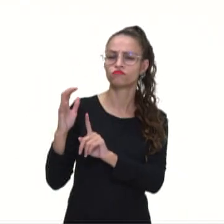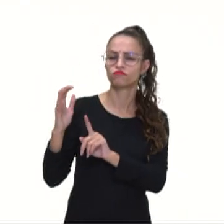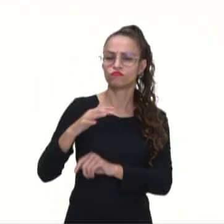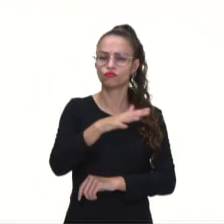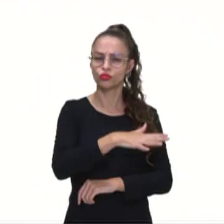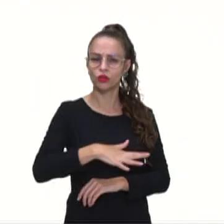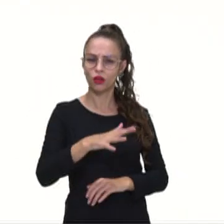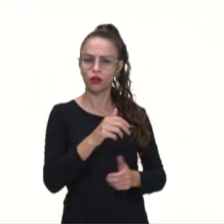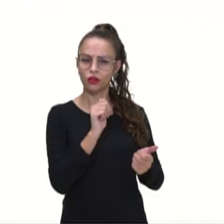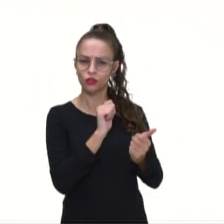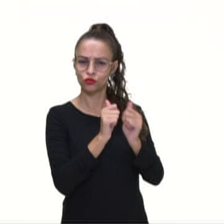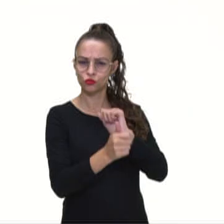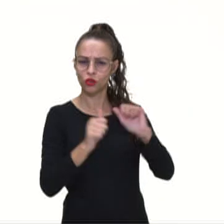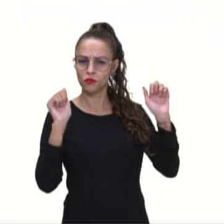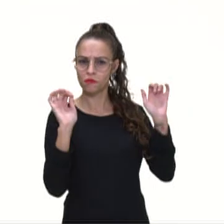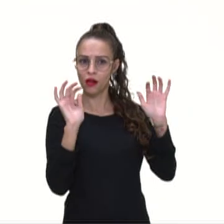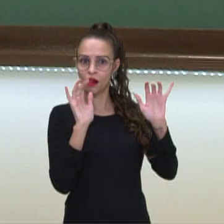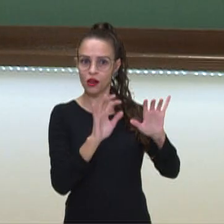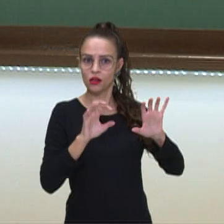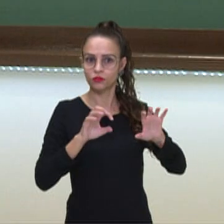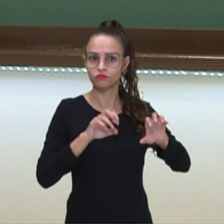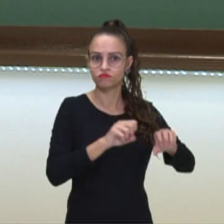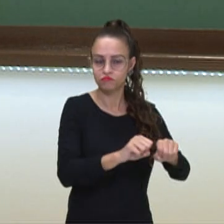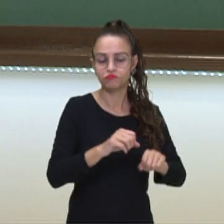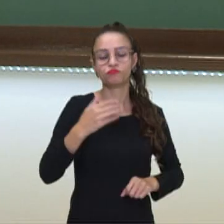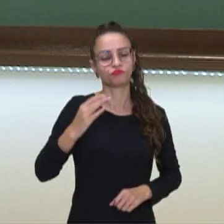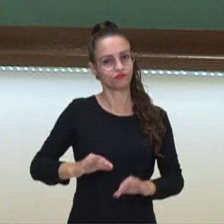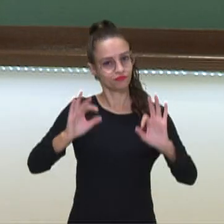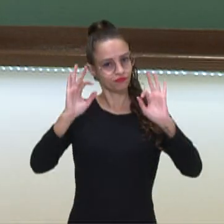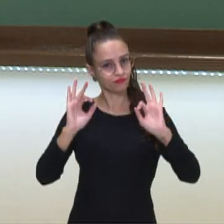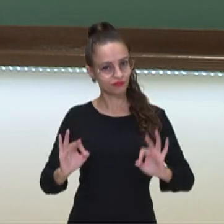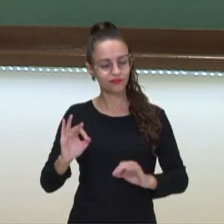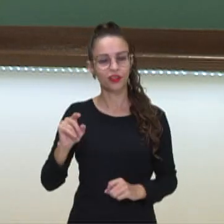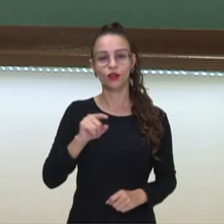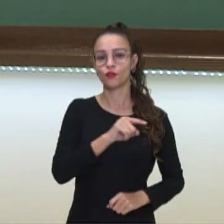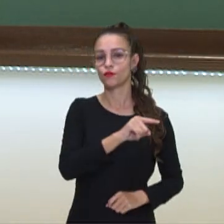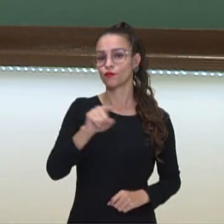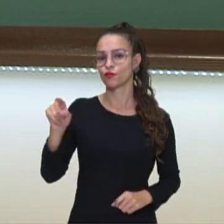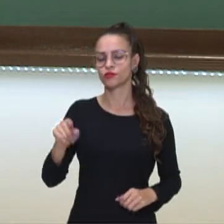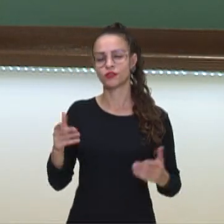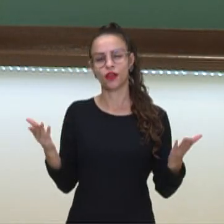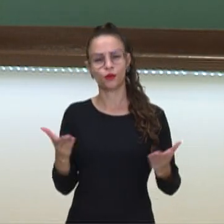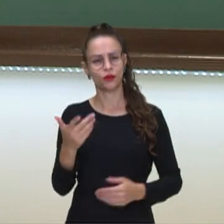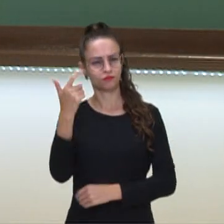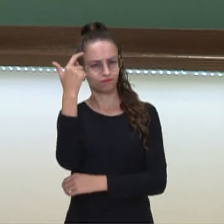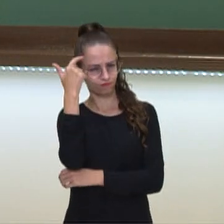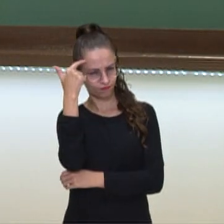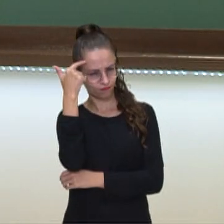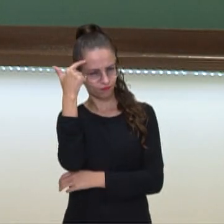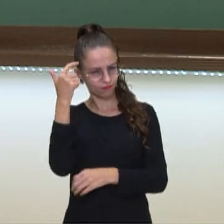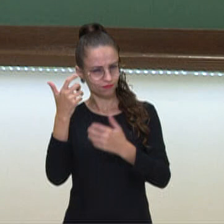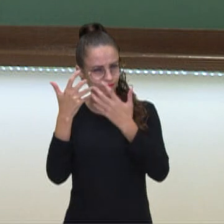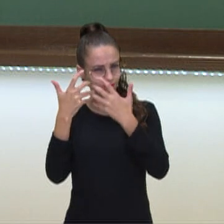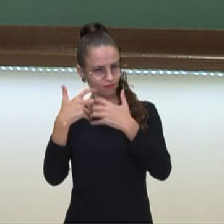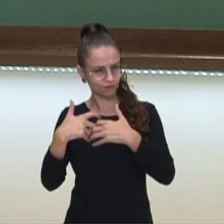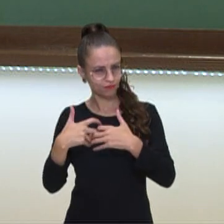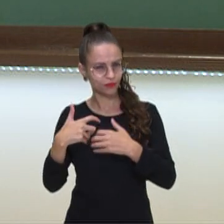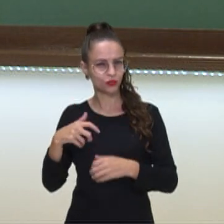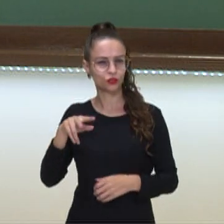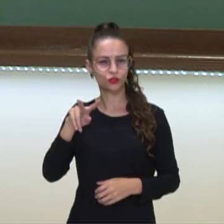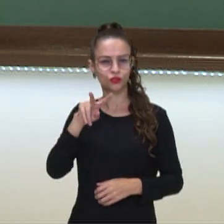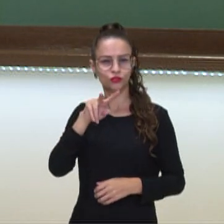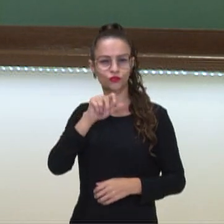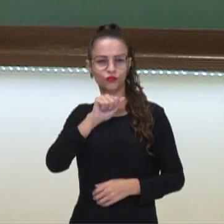no esporte de invasão? Eu tenho certeza que agora você pensou no VAR, o